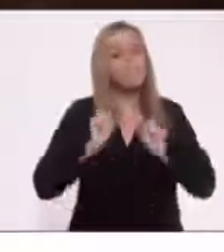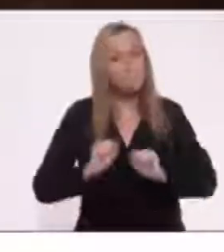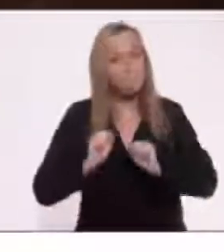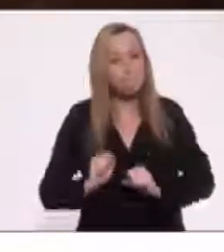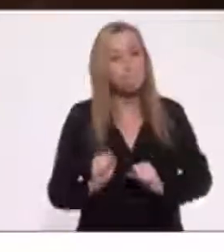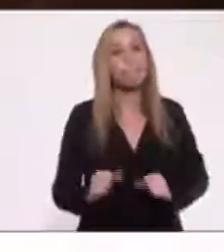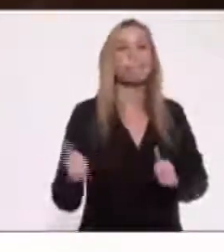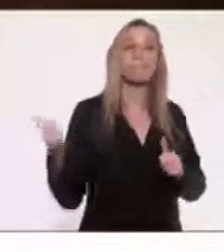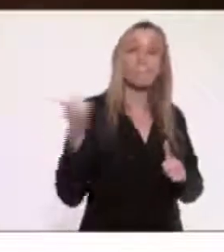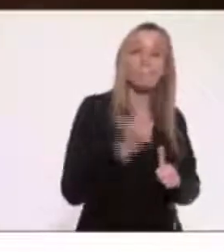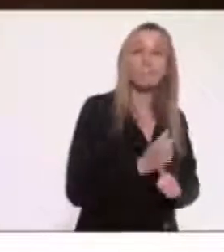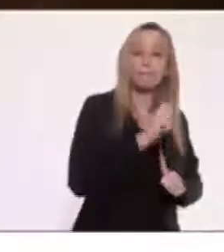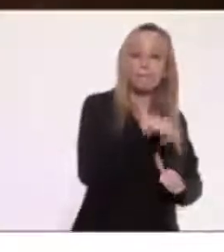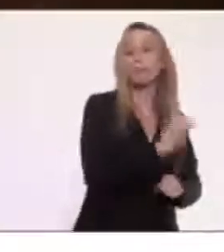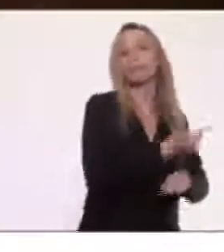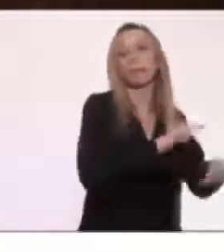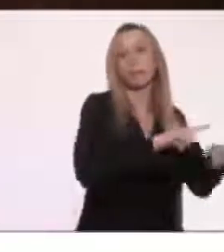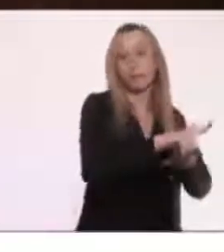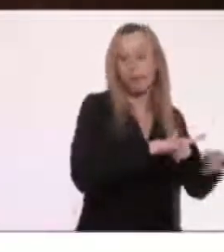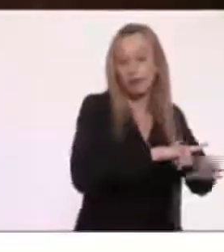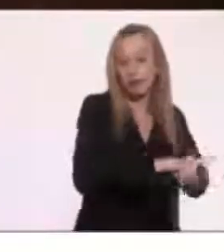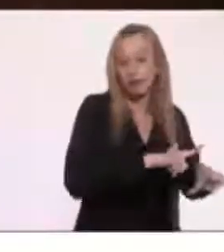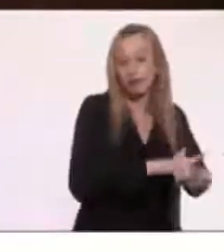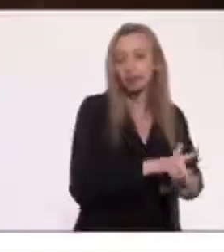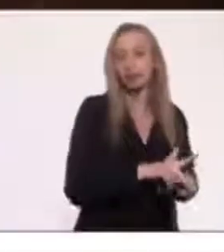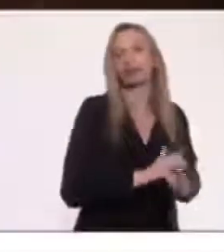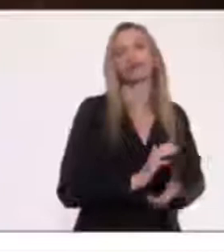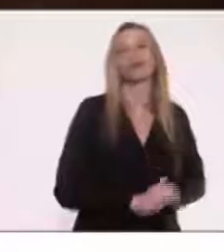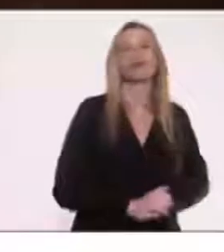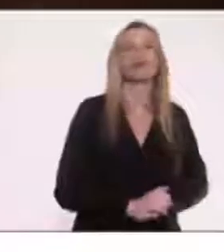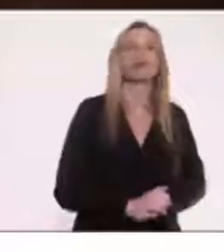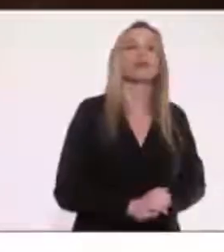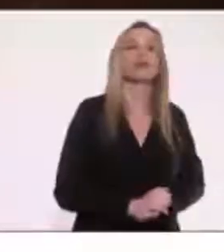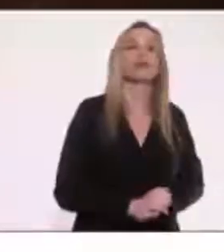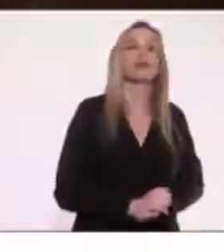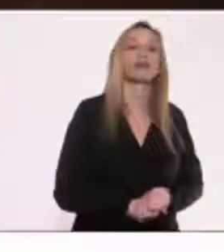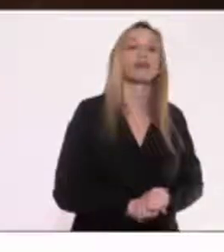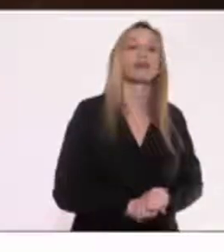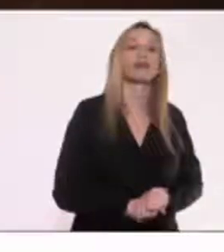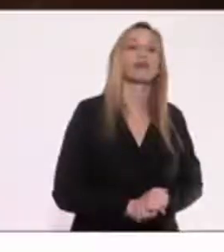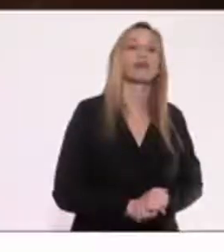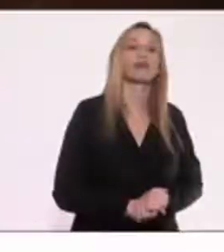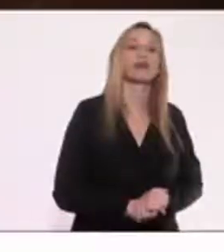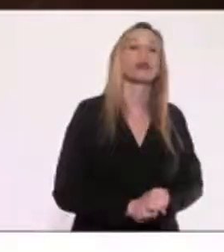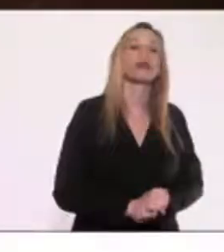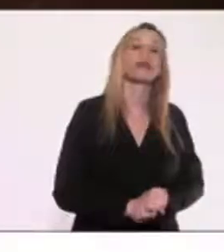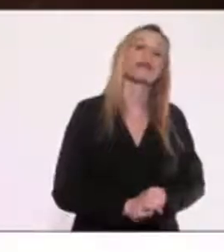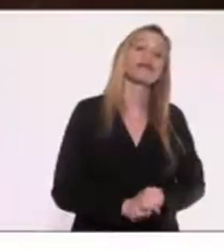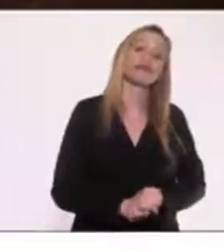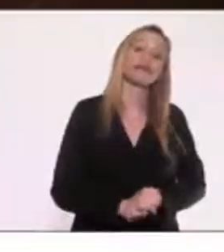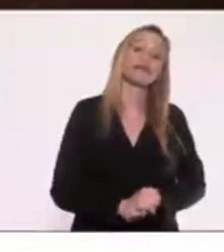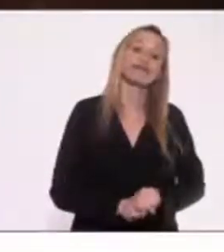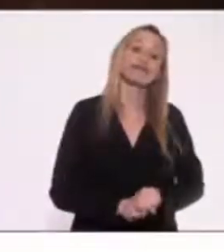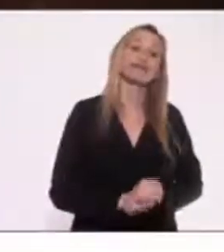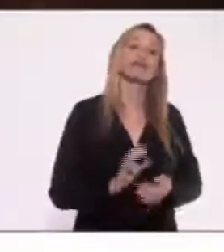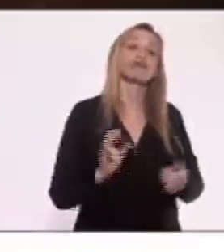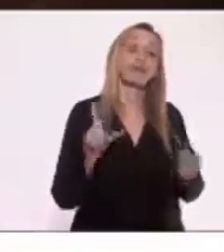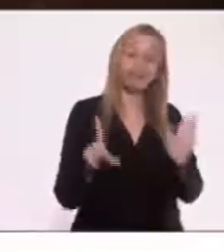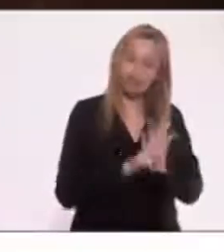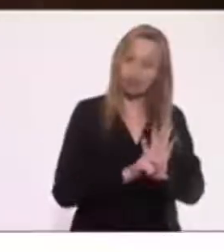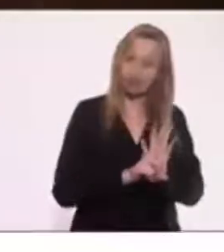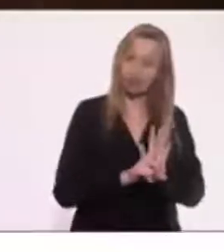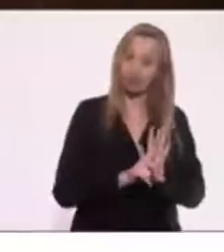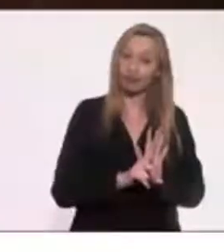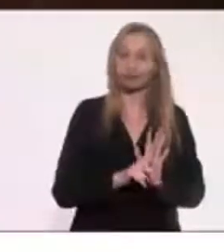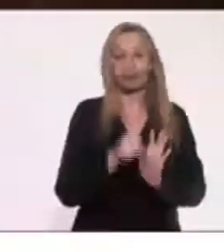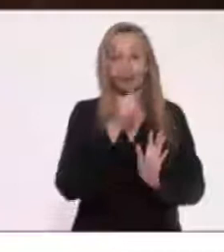assumir outro posto, outro cargo ou uma outra função, ainda que na iniciativa privada. E eu tenho convicção que essa lei, por exemplo, que